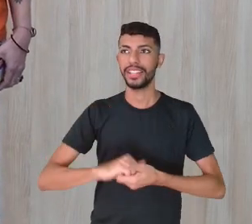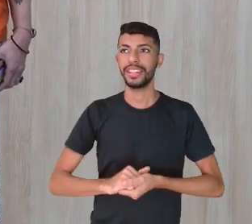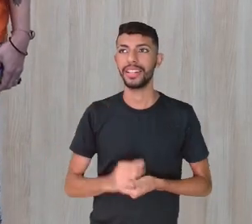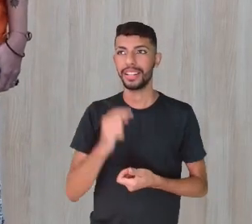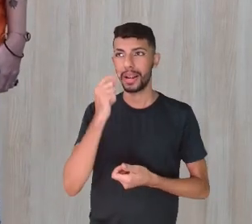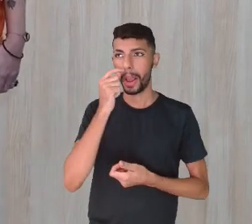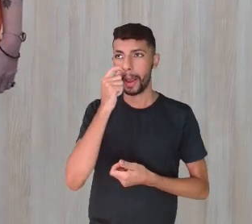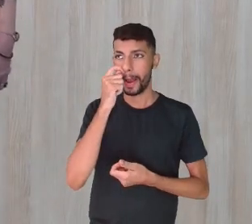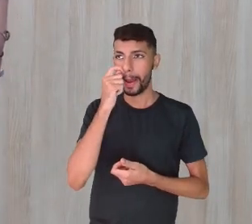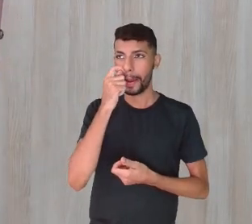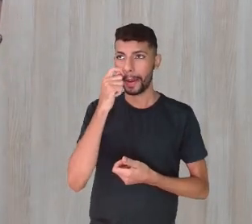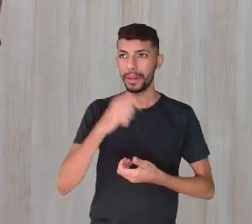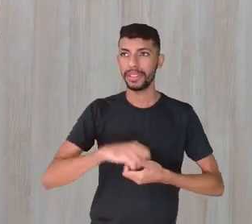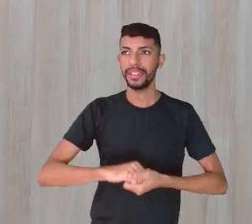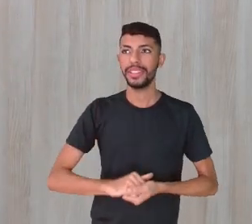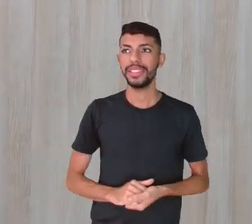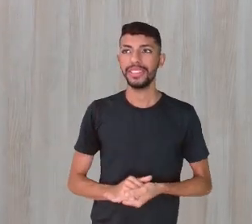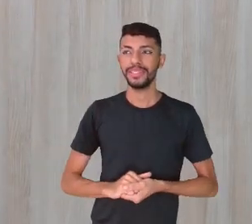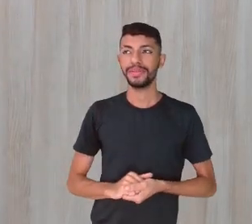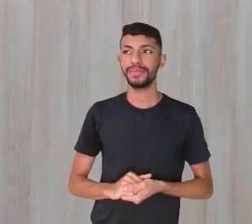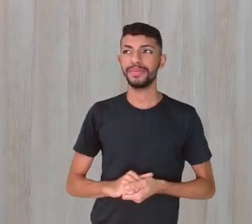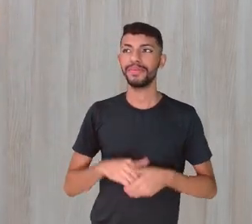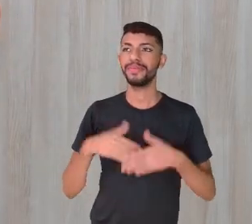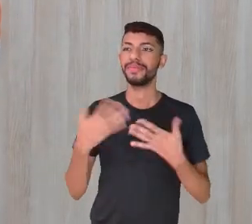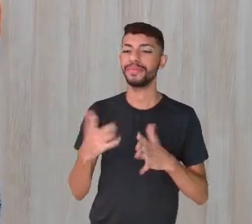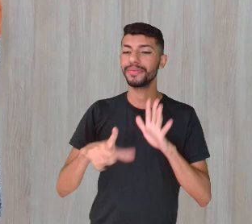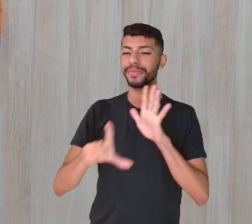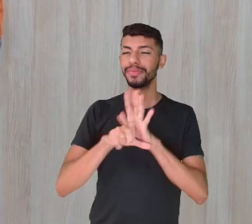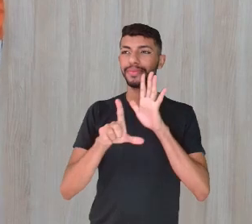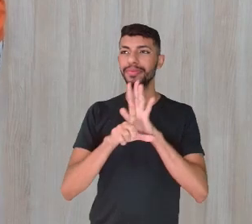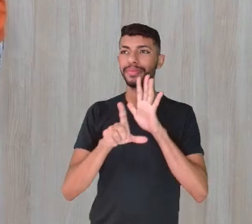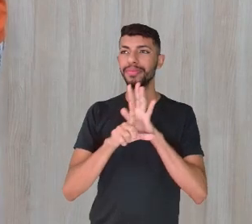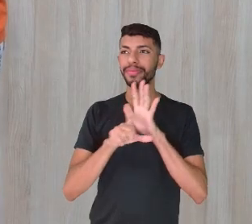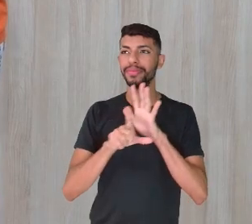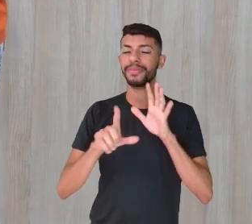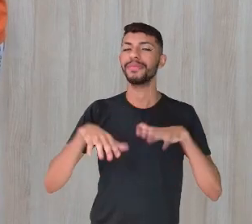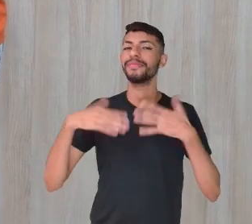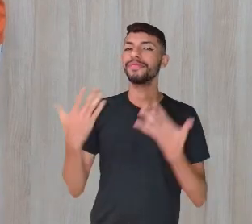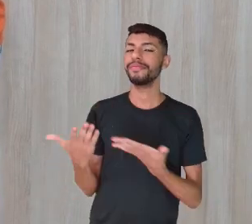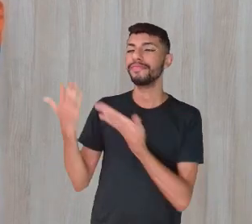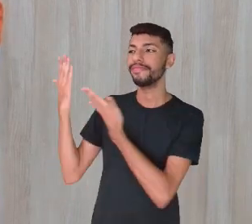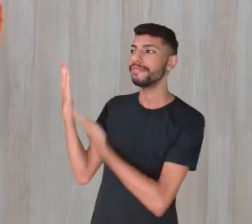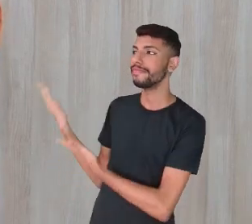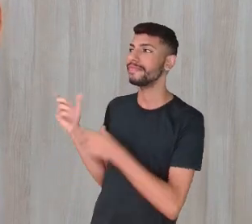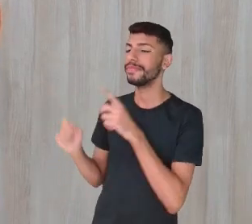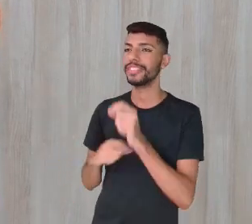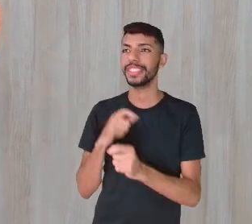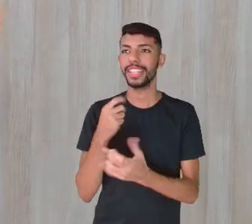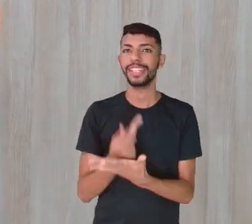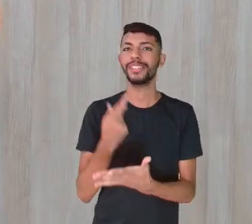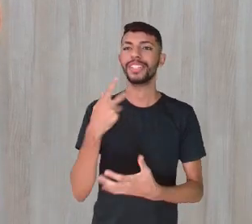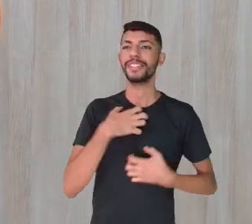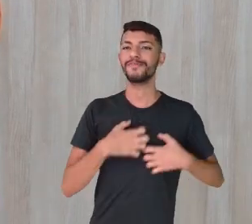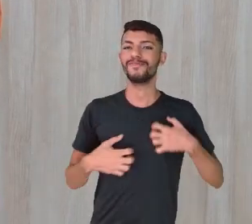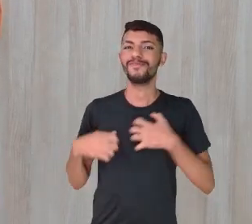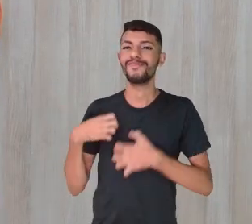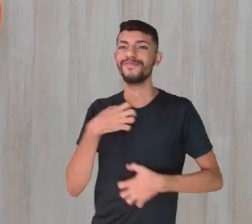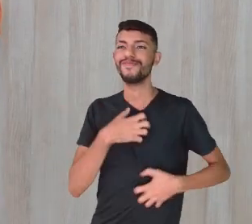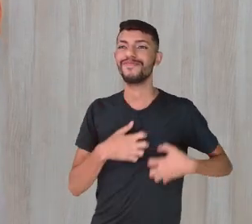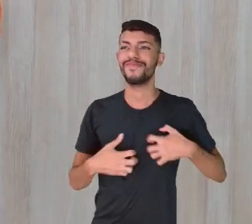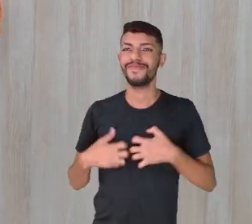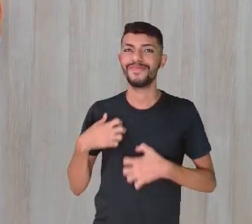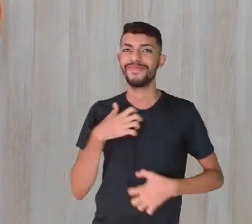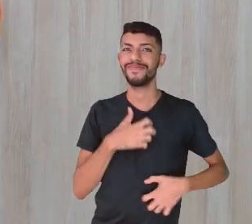falar inglês fluente, né, gente? Então, essas leis acabam causando um certo incômodo, né? A gente viu